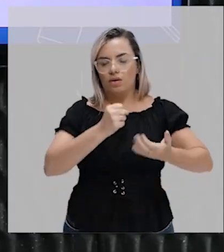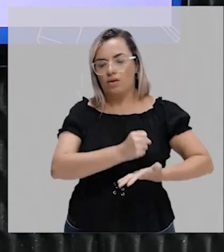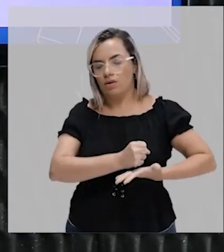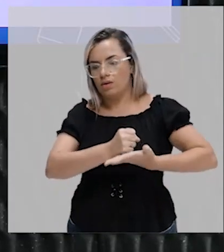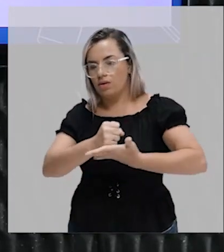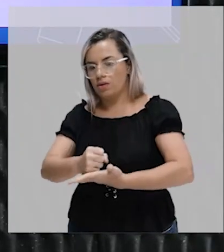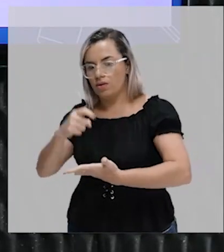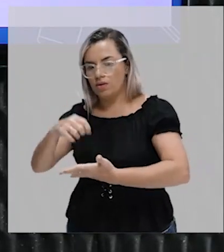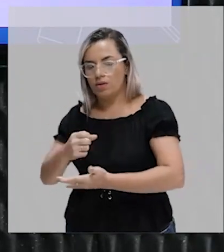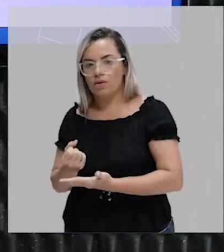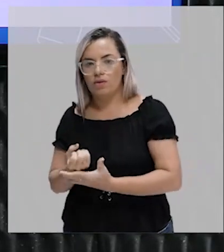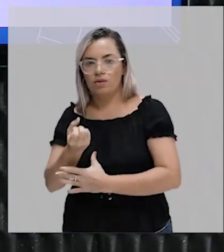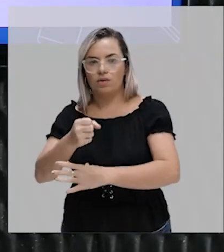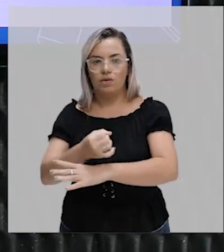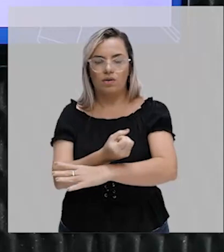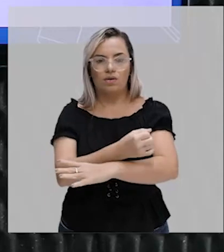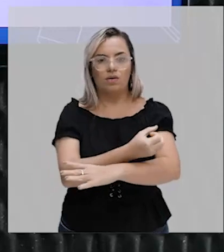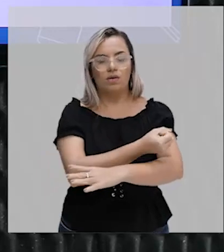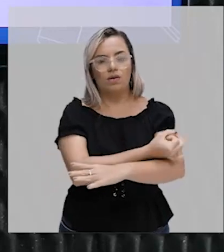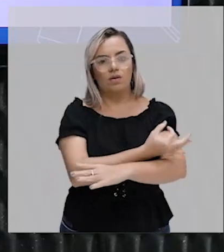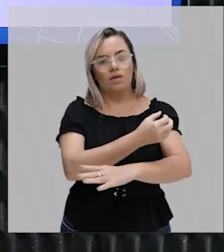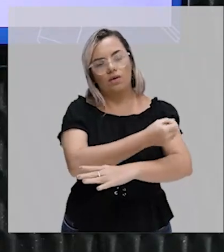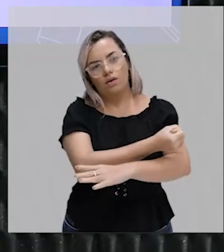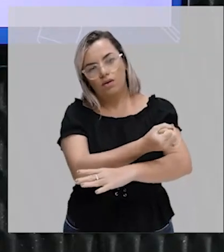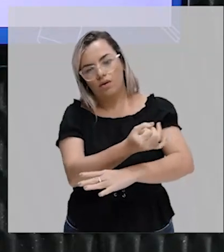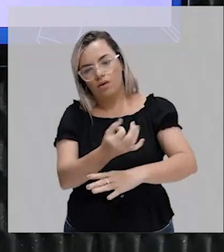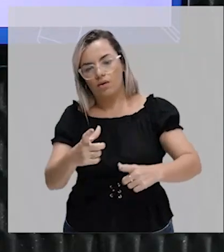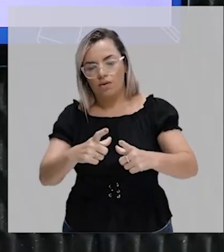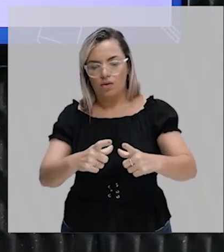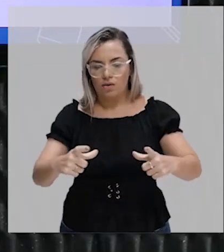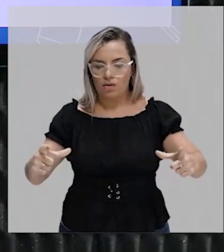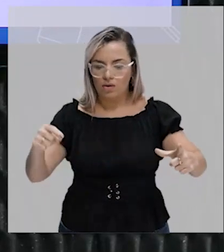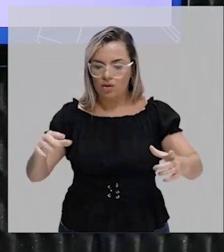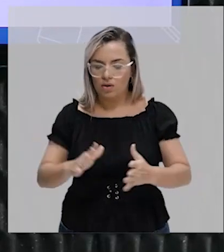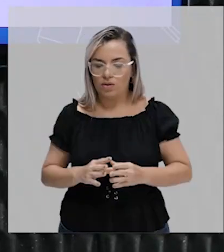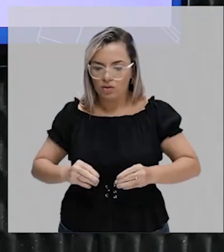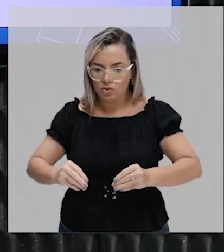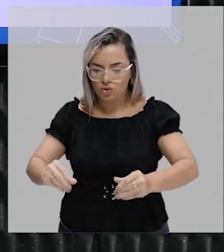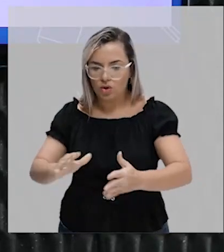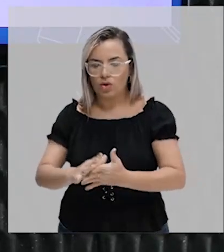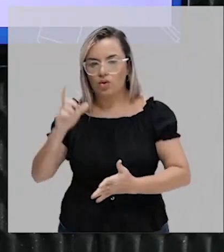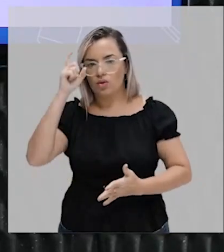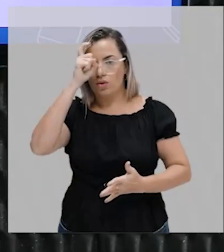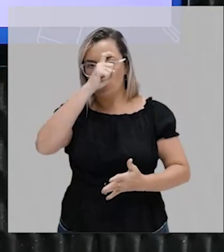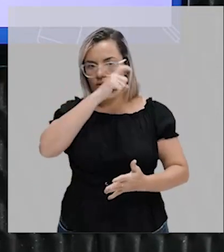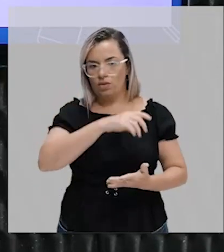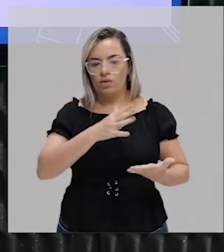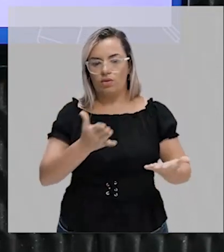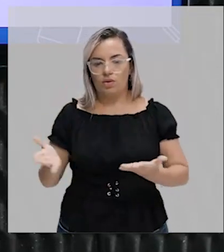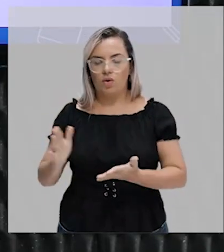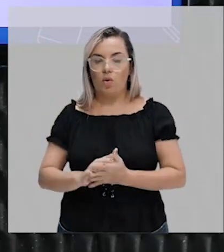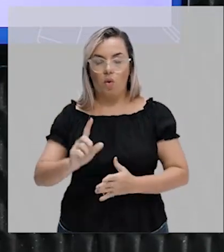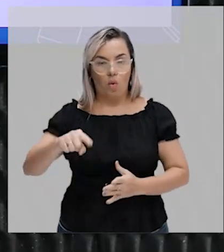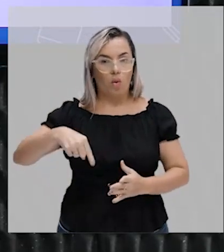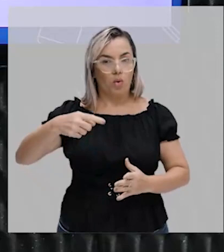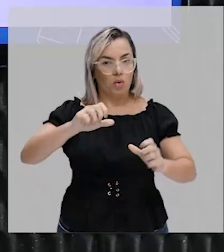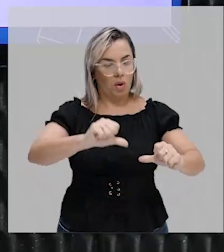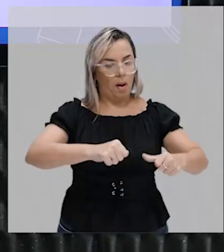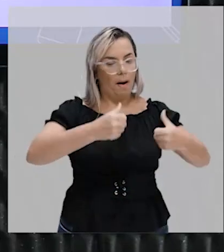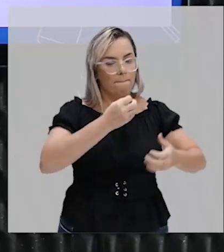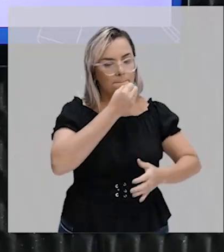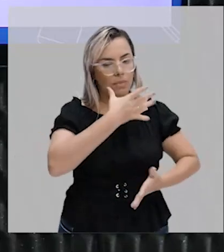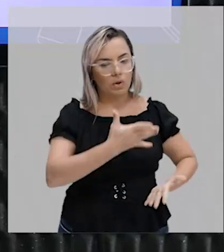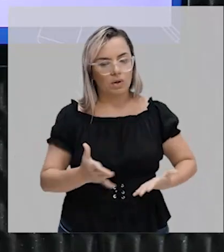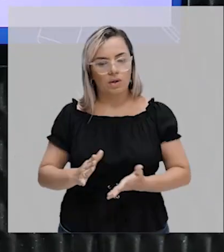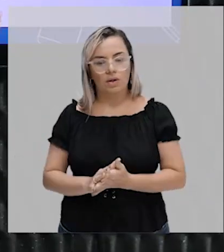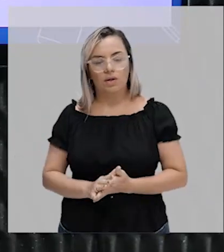a produzir alimento em maior quantidade em situações adversas, beleza? Então, um outro ponto positivo aí para a Revolução Verde. Ela